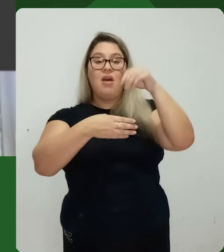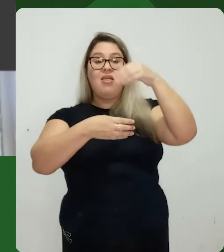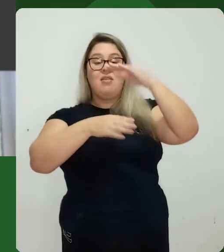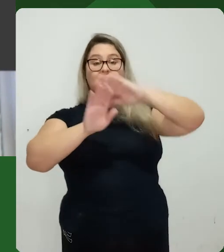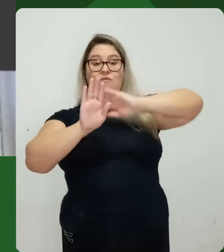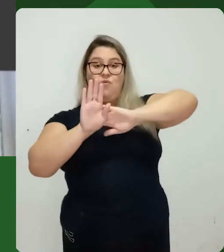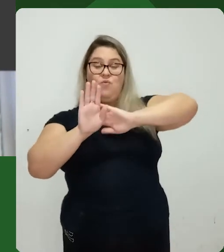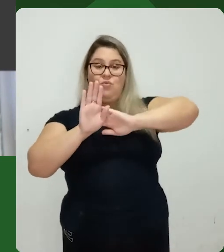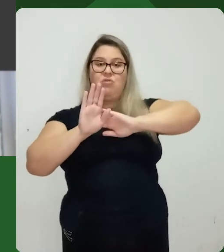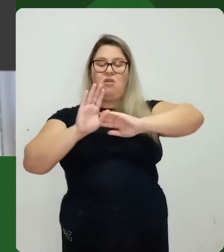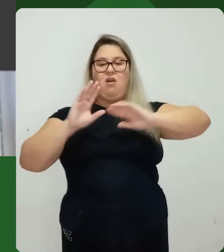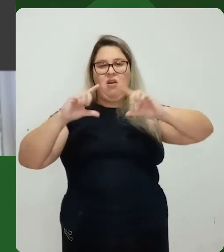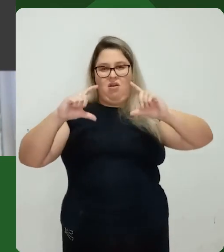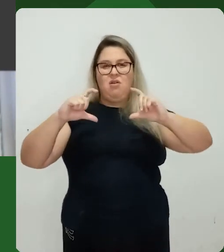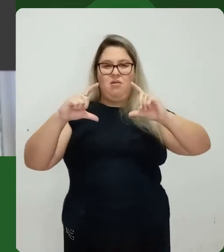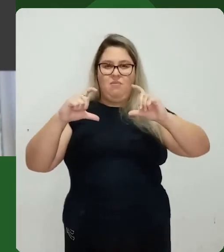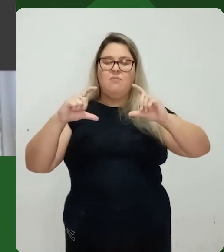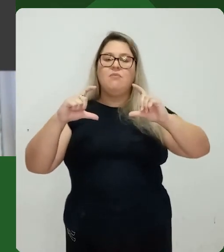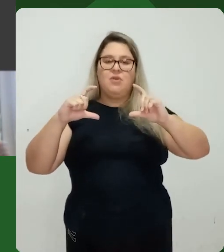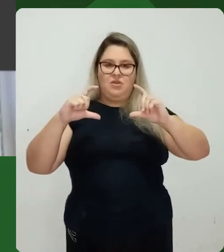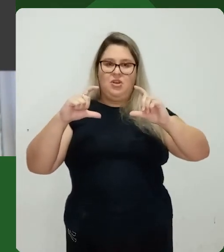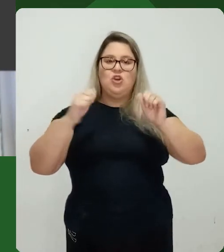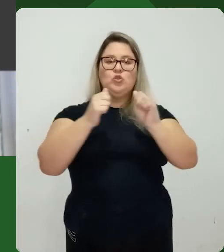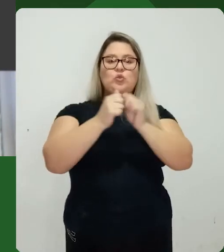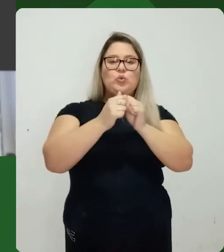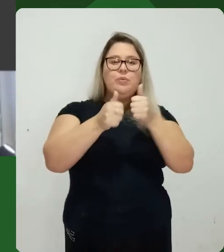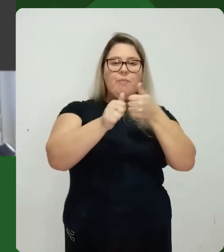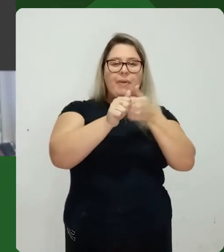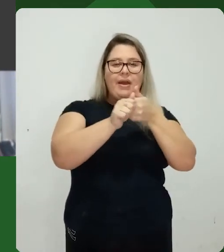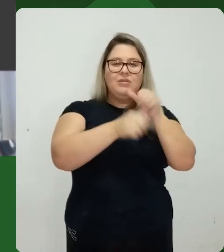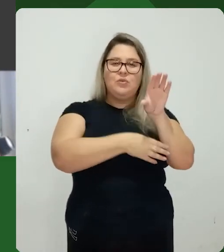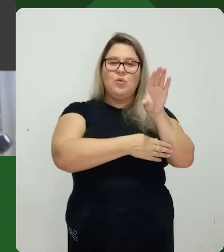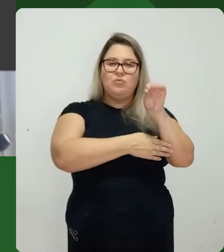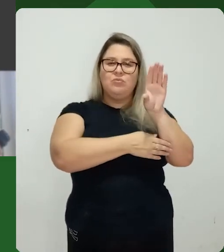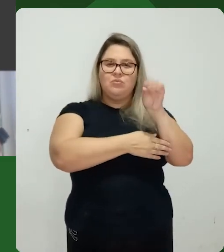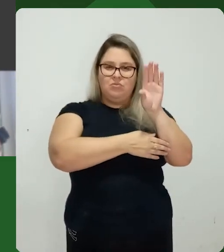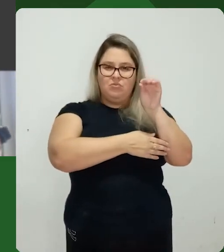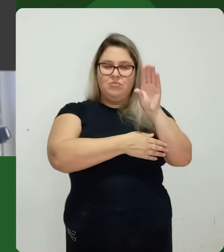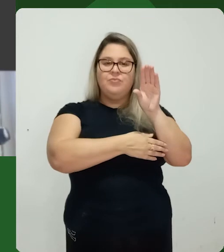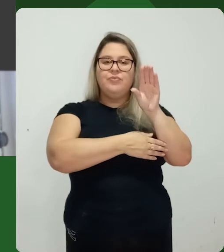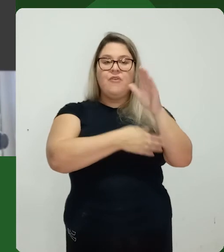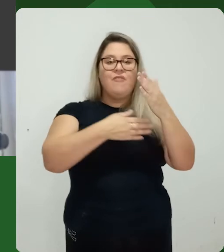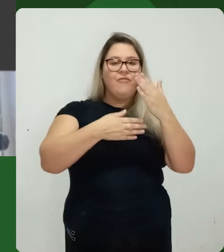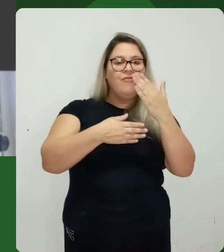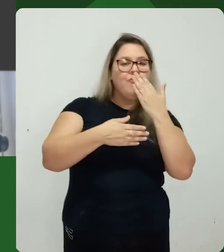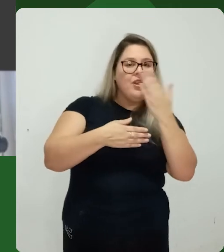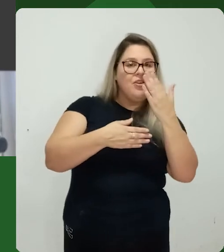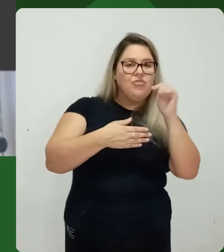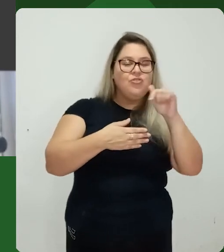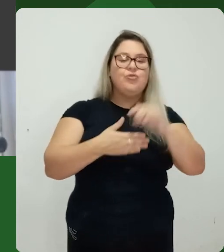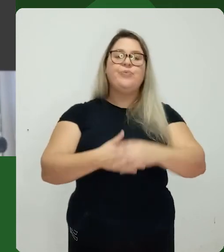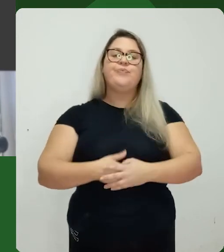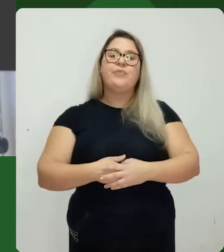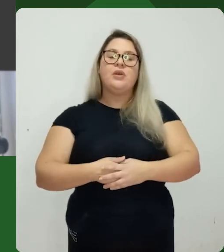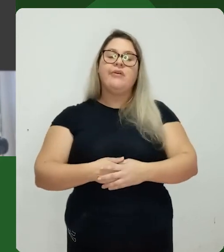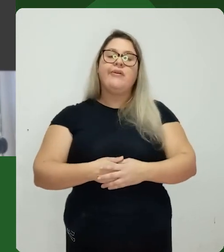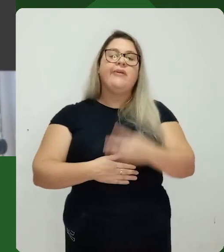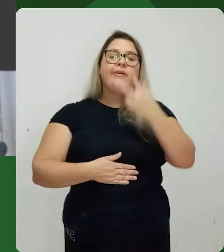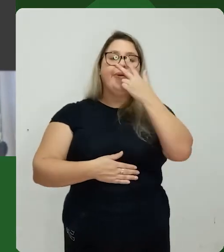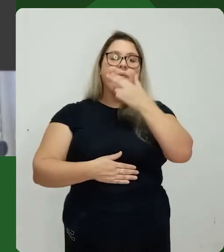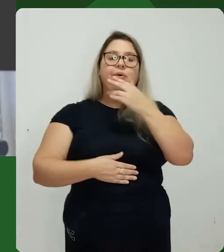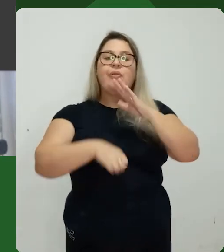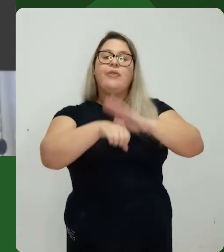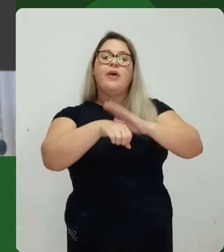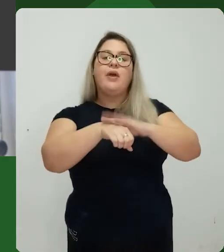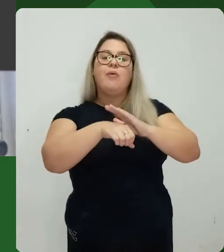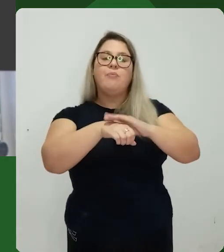Esse controle a gente faz a partir do obturador, que é um dispositivo que fica aqui no fundo da câmera, junto ali ao sensor